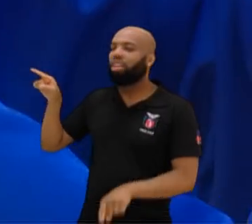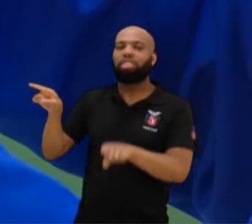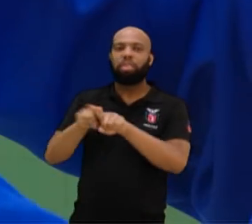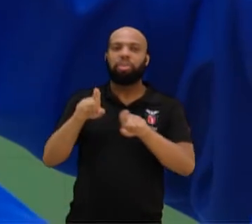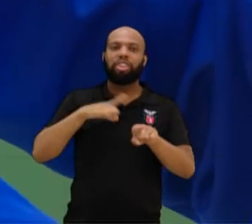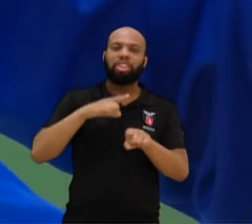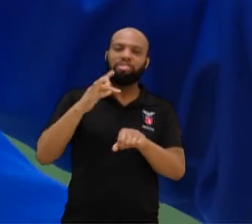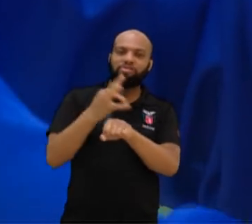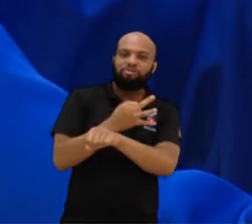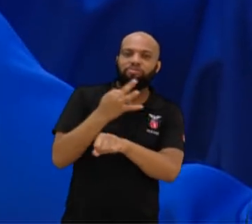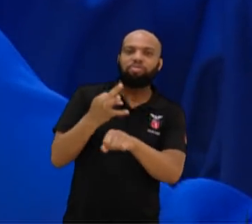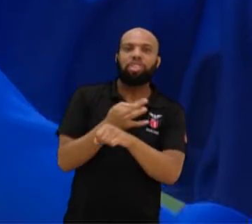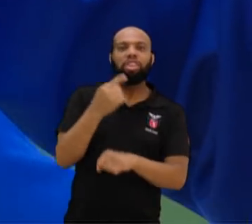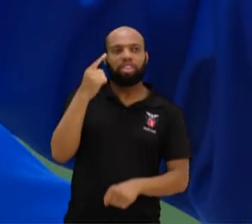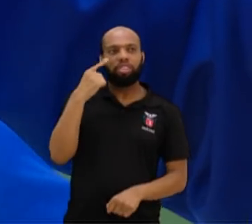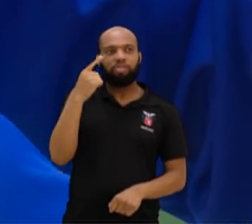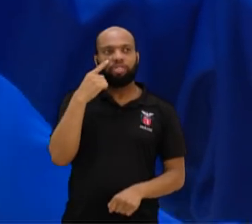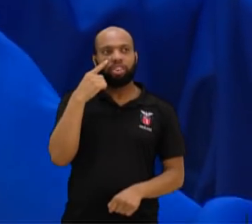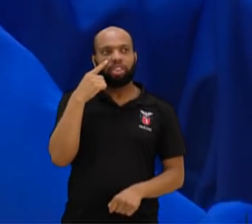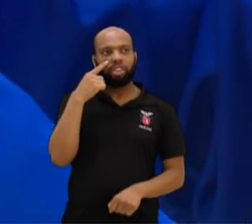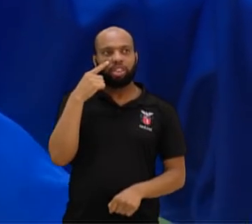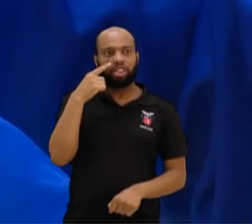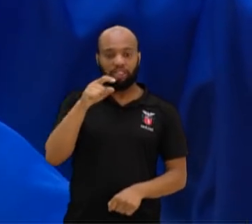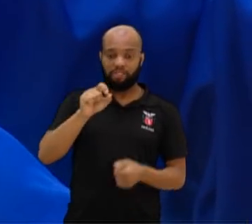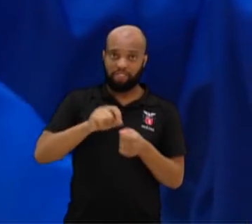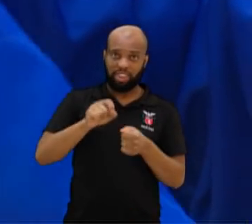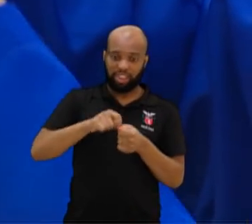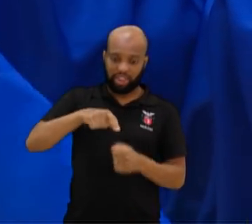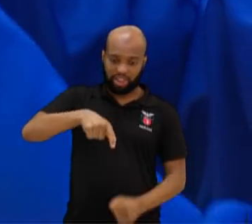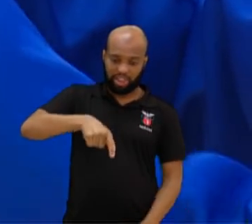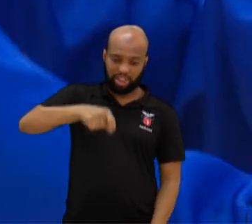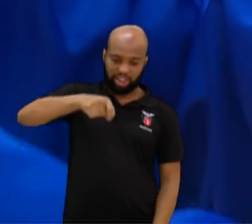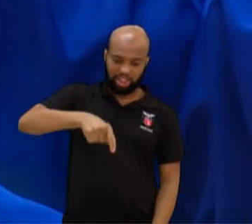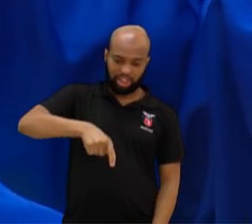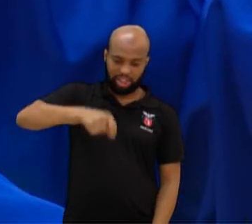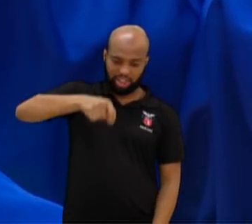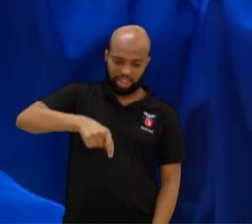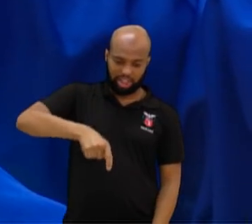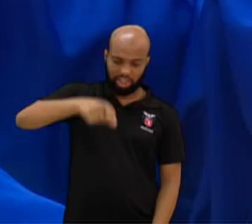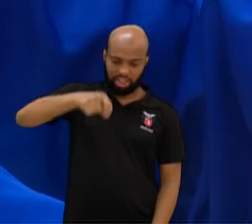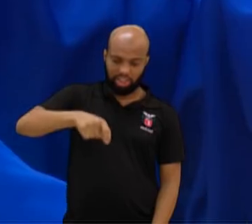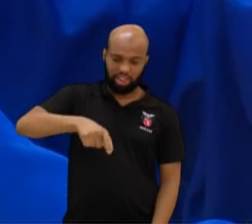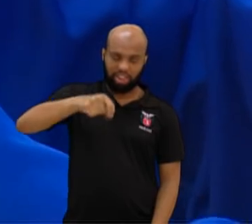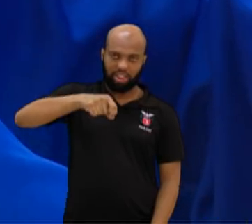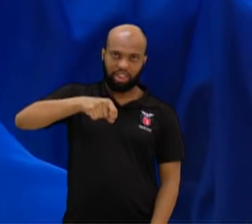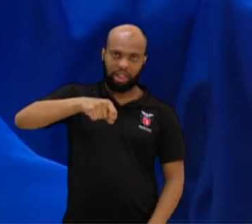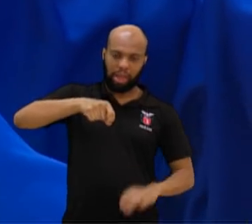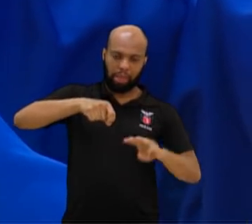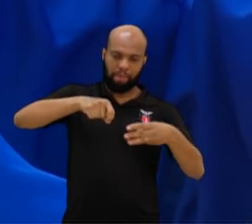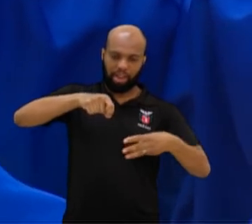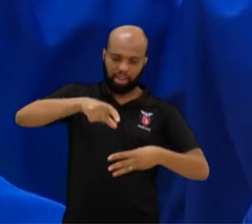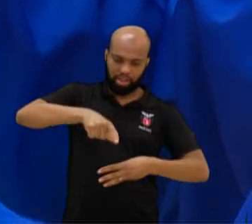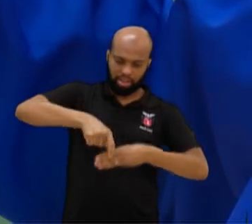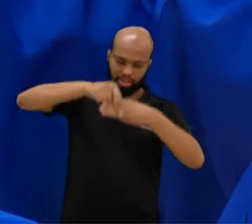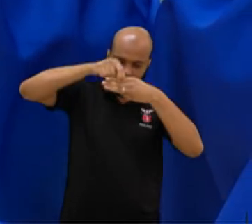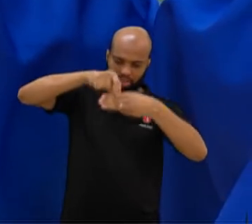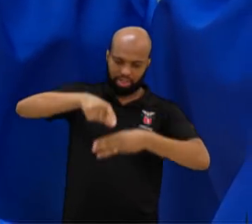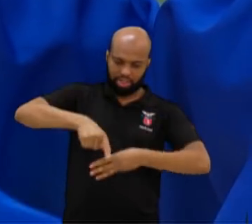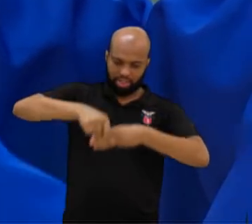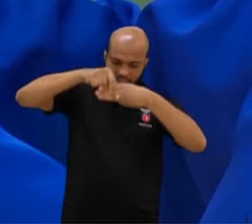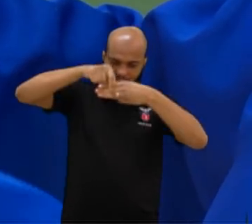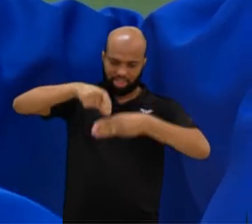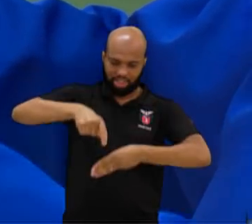e olha a minha força que está agindo aqui. Essa é a minha força potente. Por isso que ela é chamada de